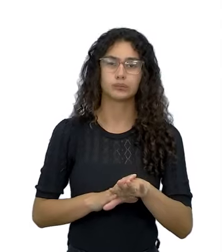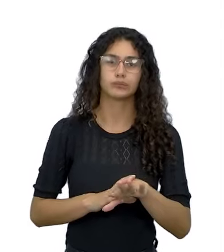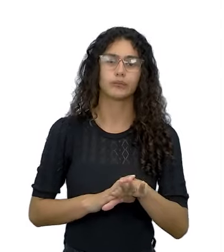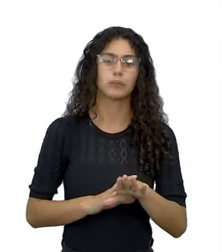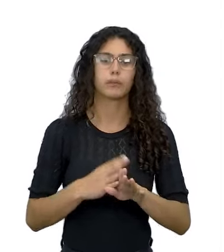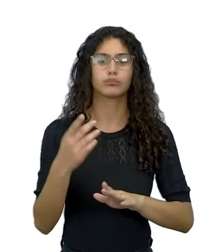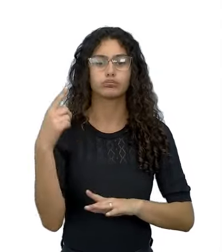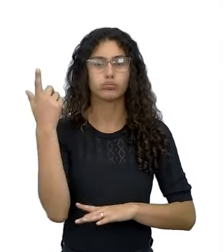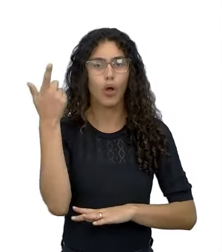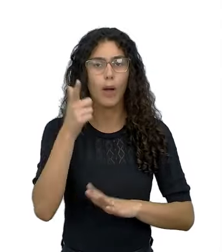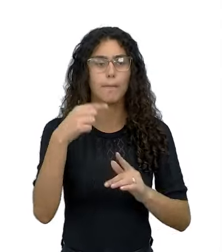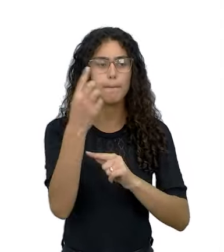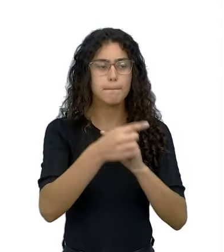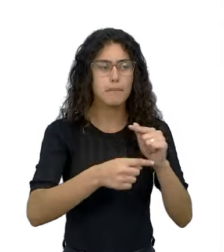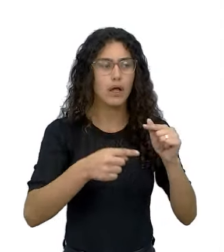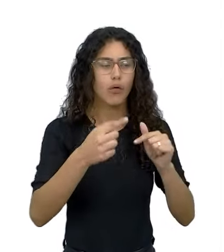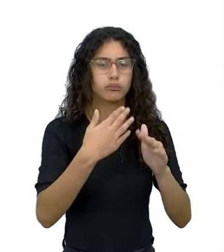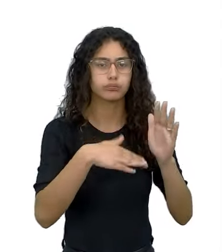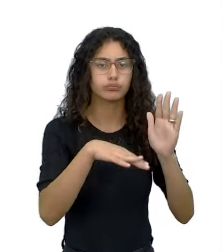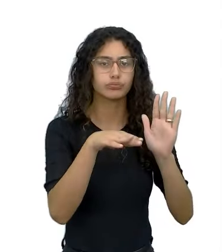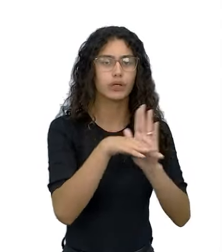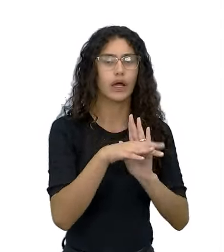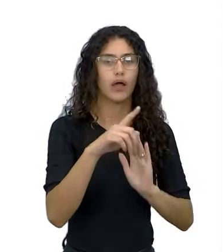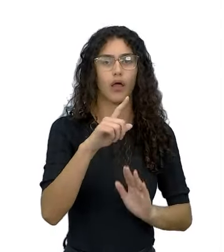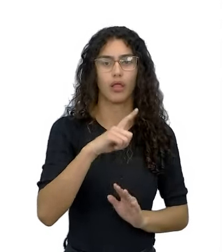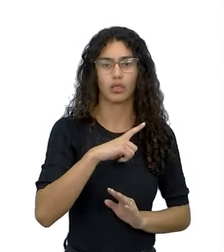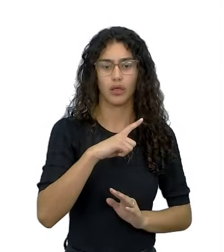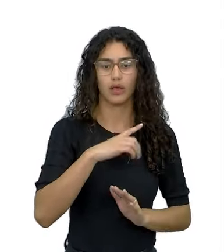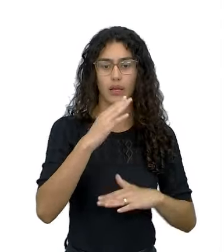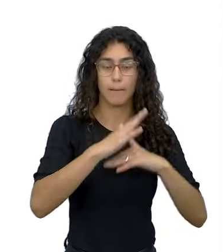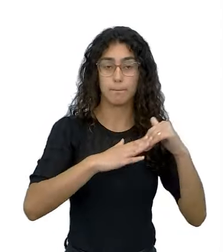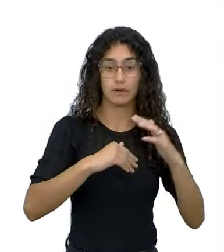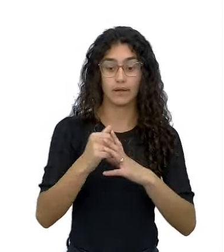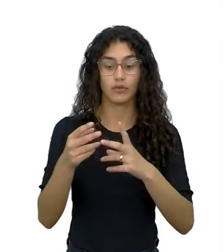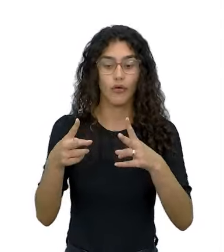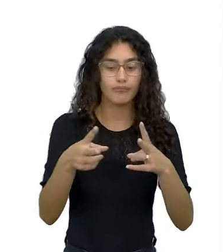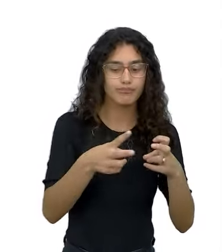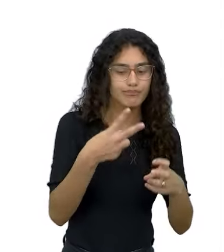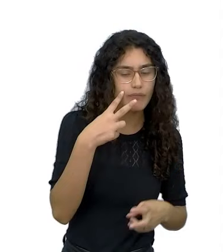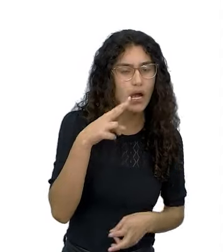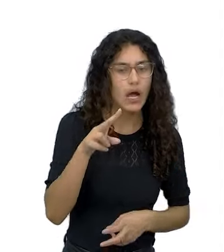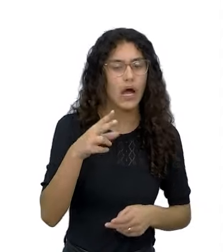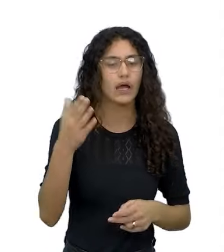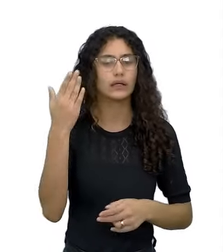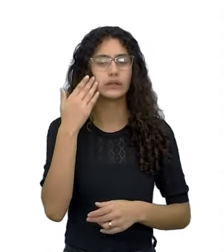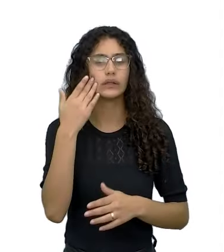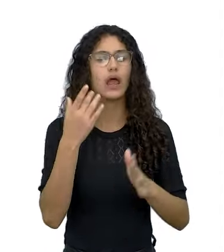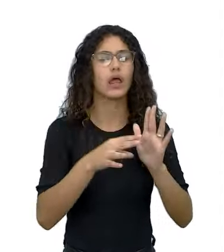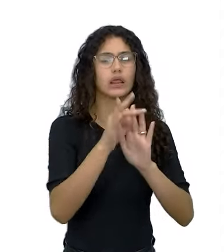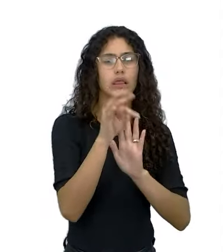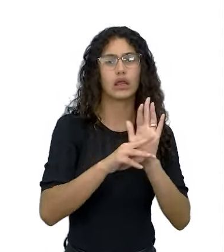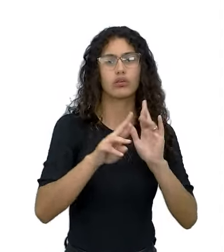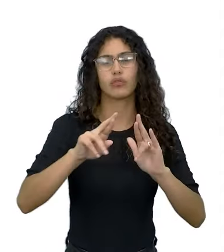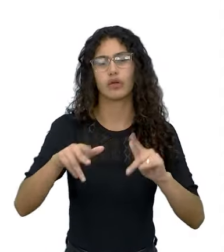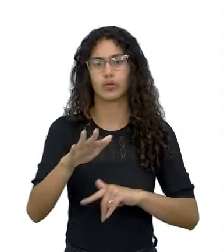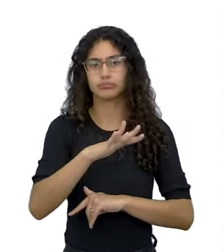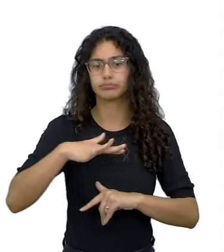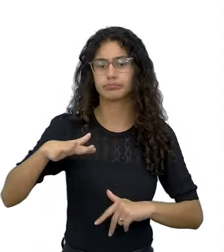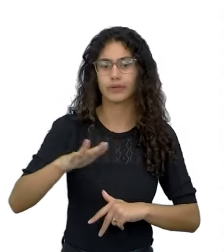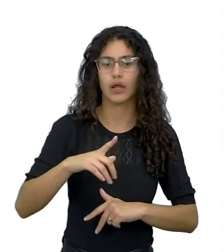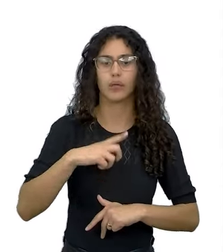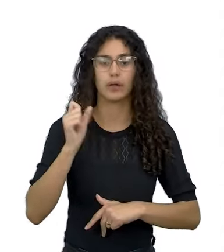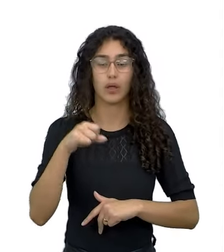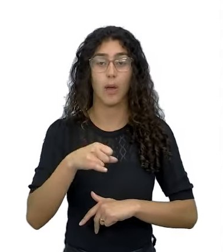para chegar aqui ao foco dessa habilidade? Primeiro, ele vai ler e interpretar textos de diferentes gêneros que sejam